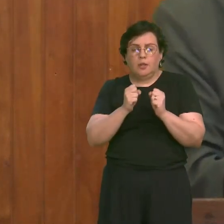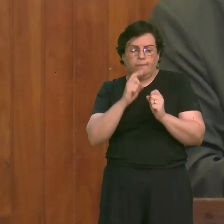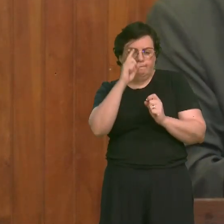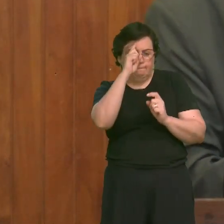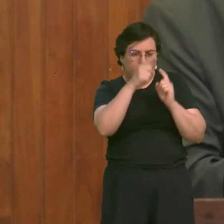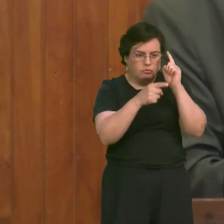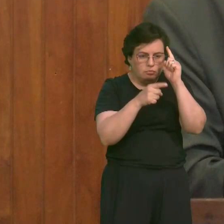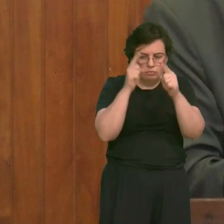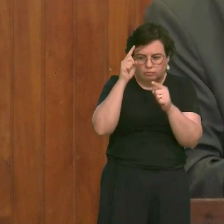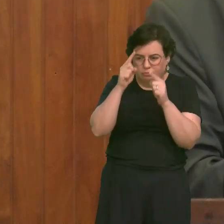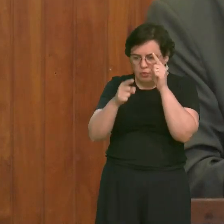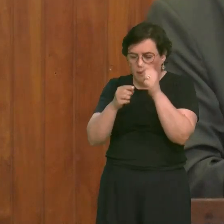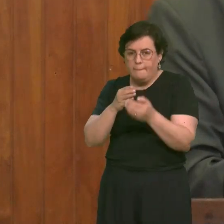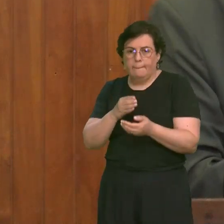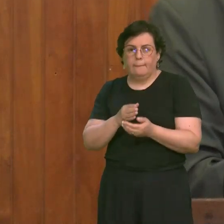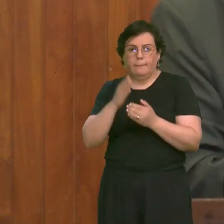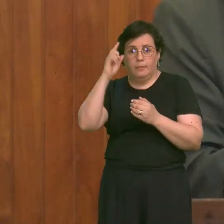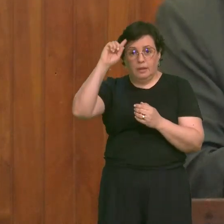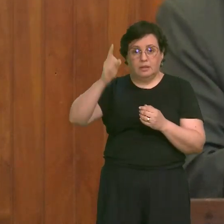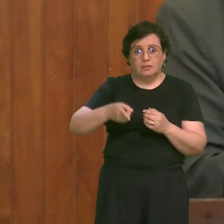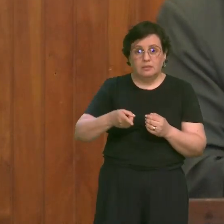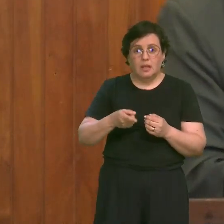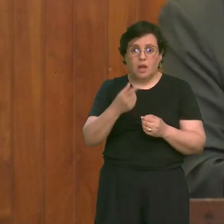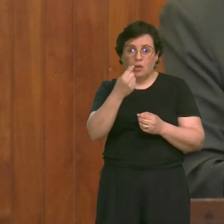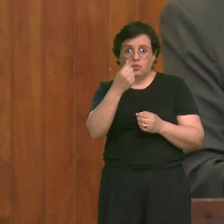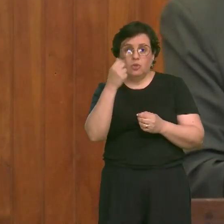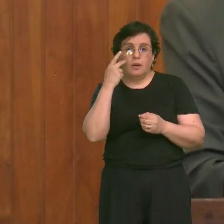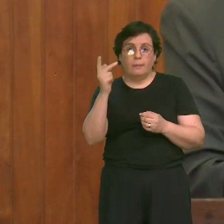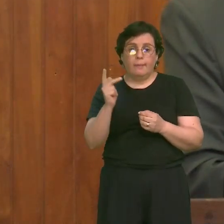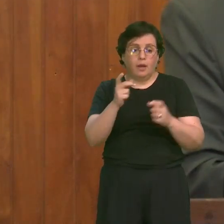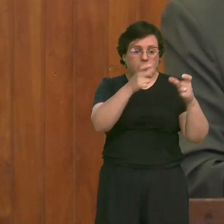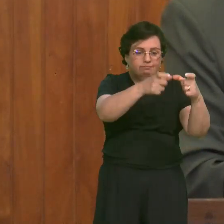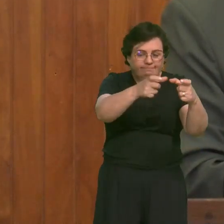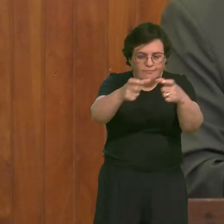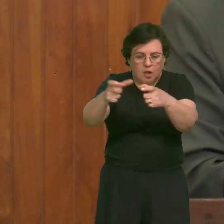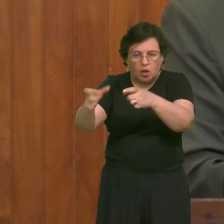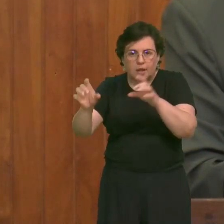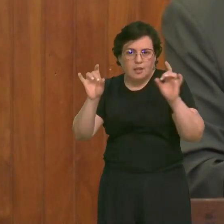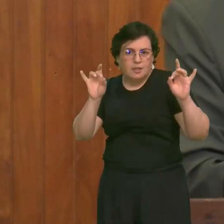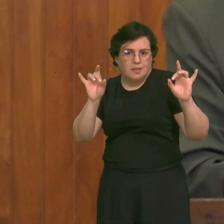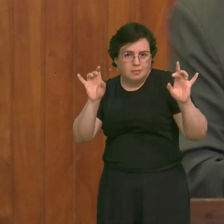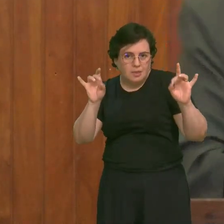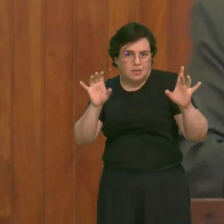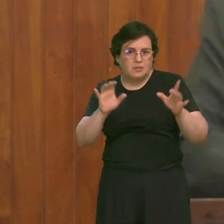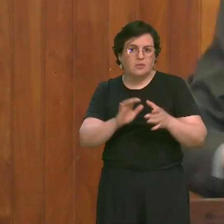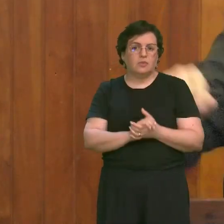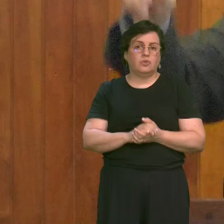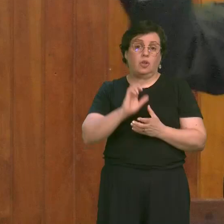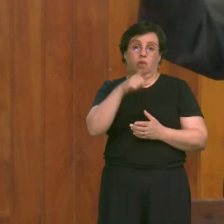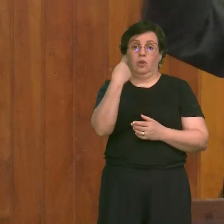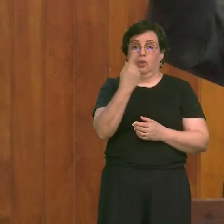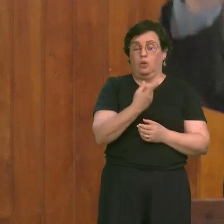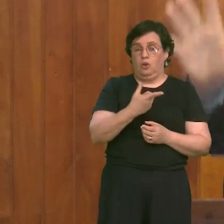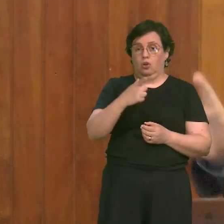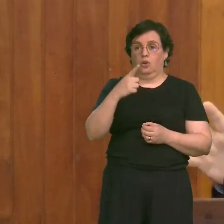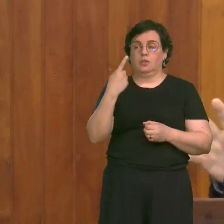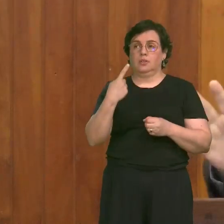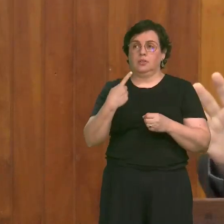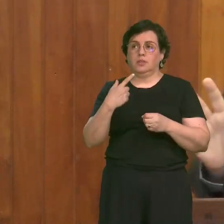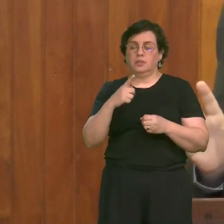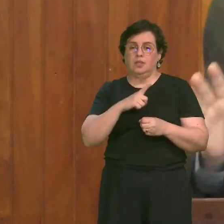parte recursos de investimento para entidades específicas nós somos uma cidade que tem